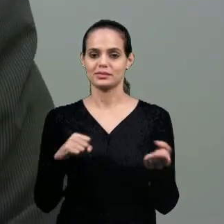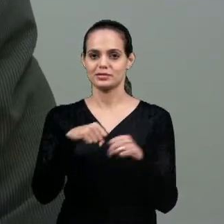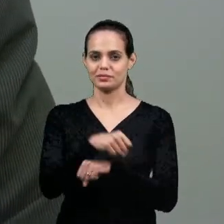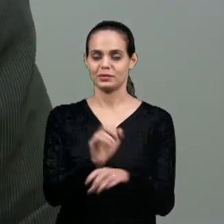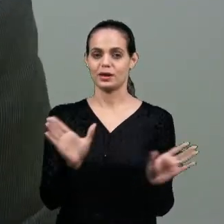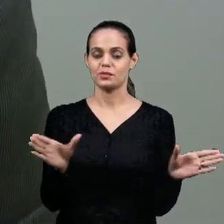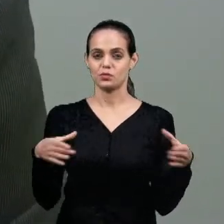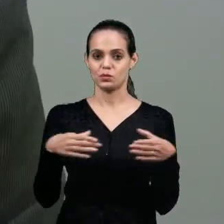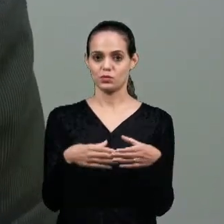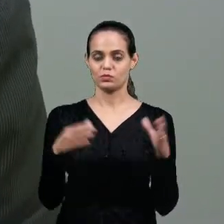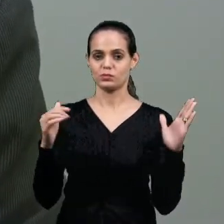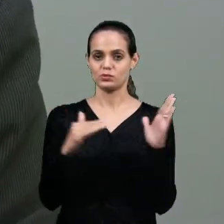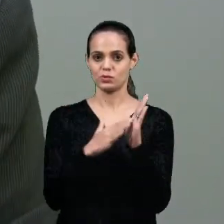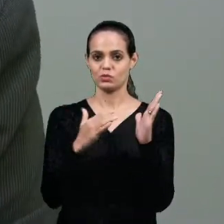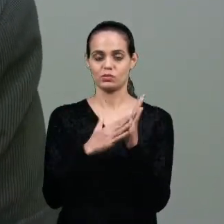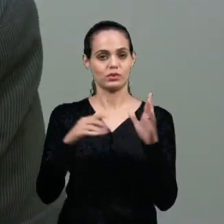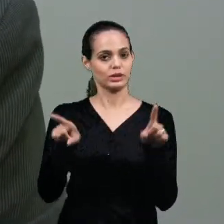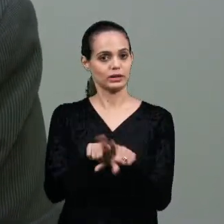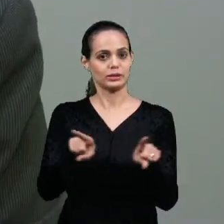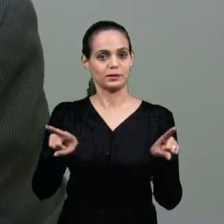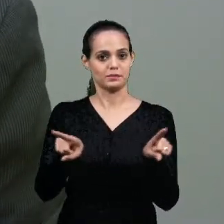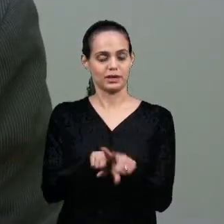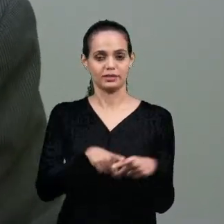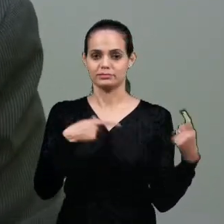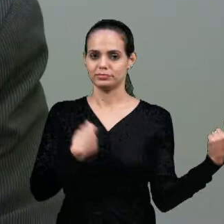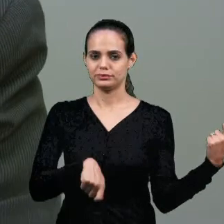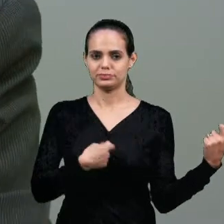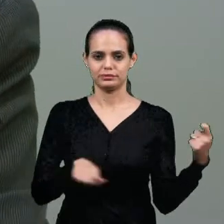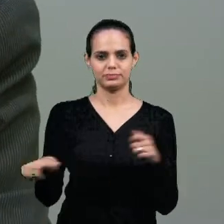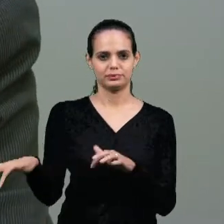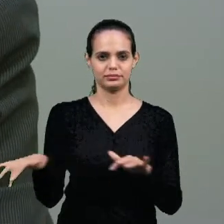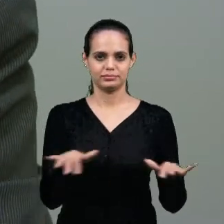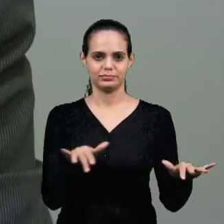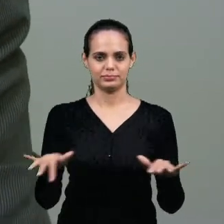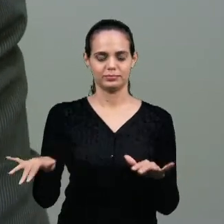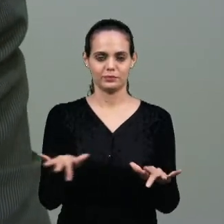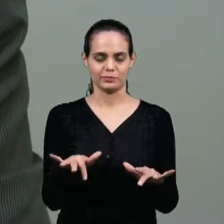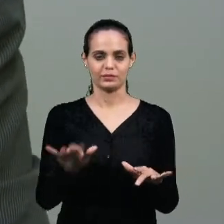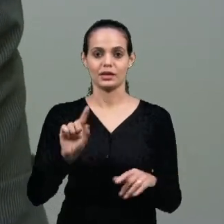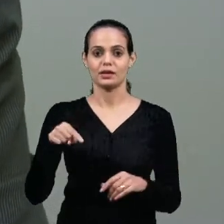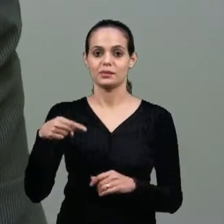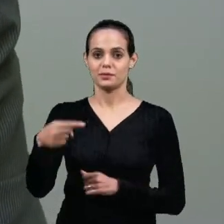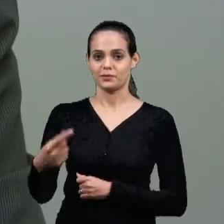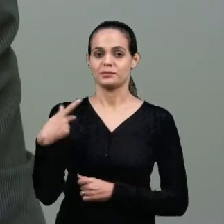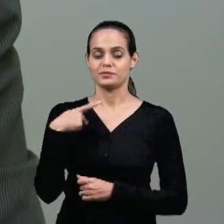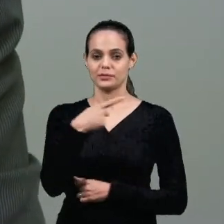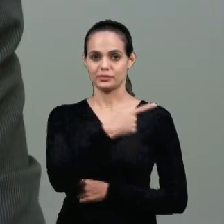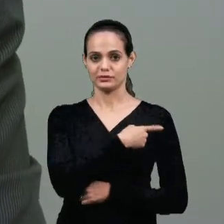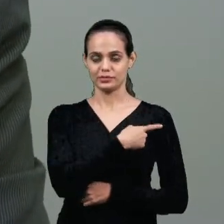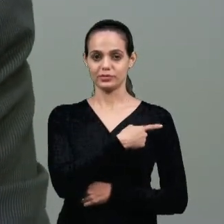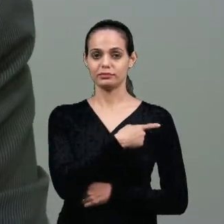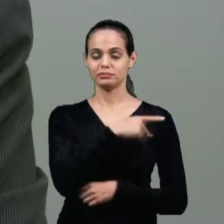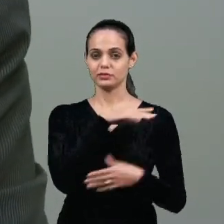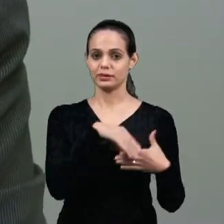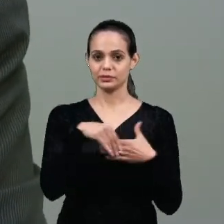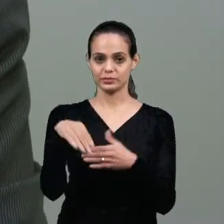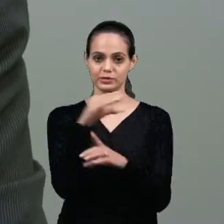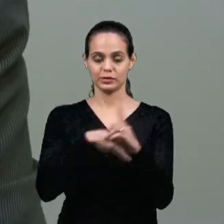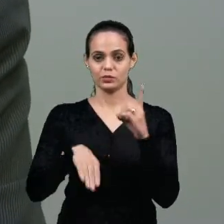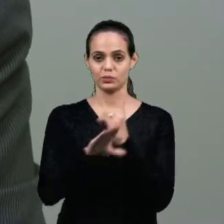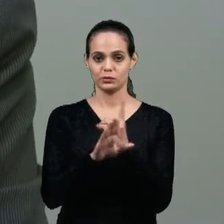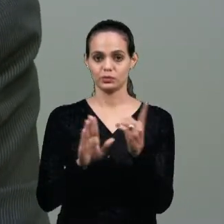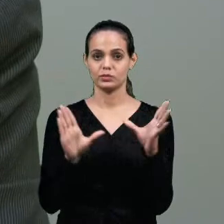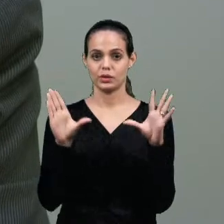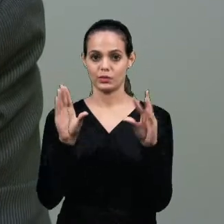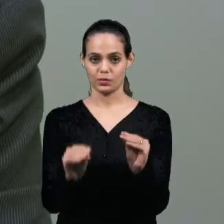louvor e instrumentistas. Já você vai saber qual é o pastor que estará conosco hoje, que vai inclusive conduzir o culto dessa noite. Mas